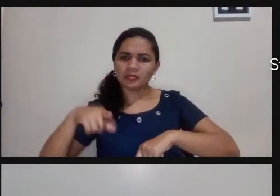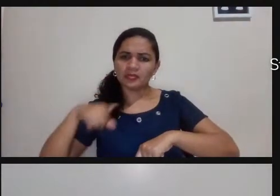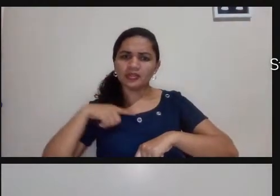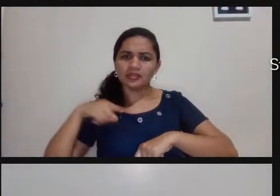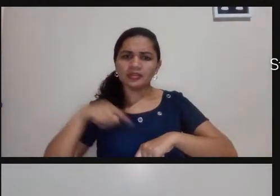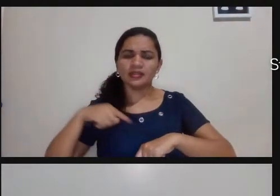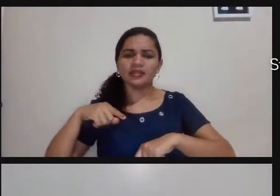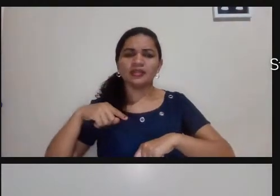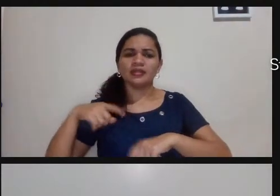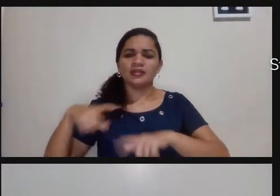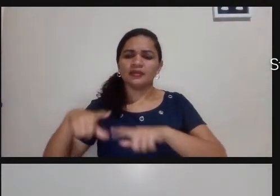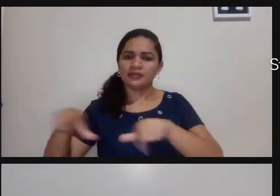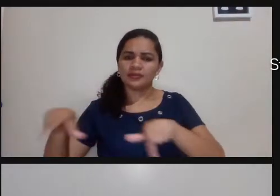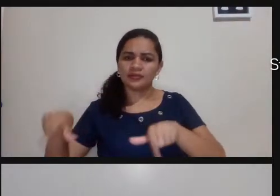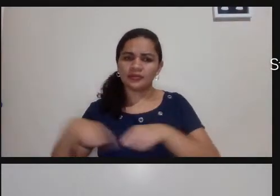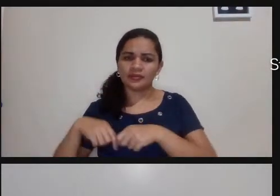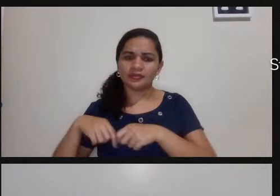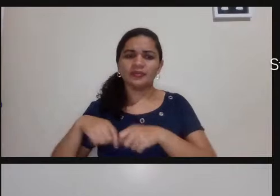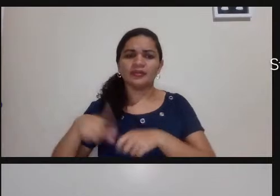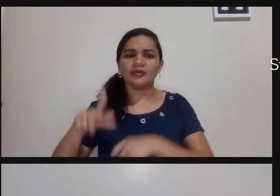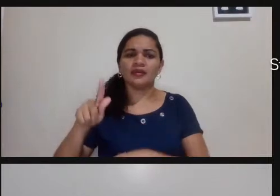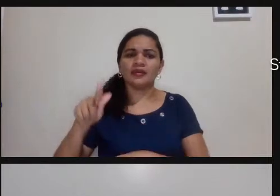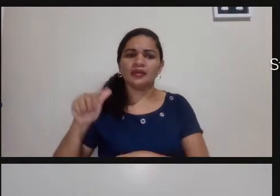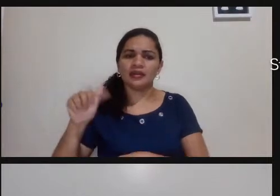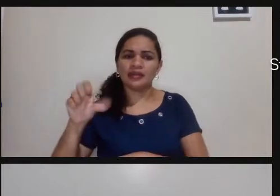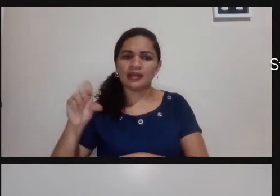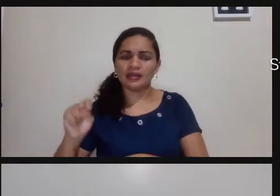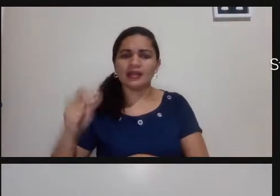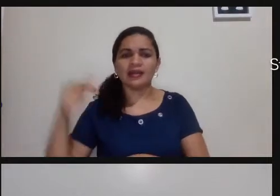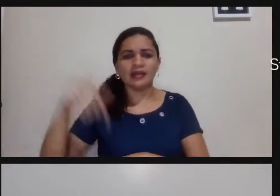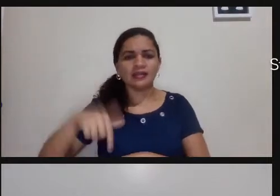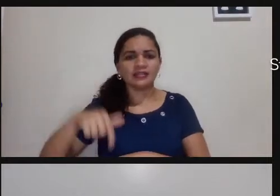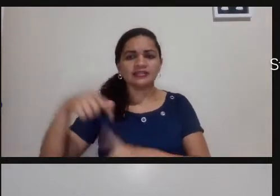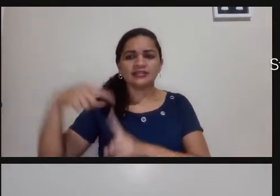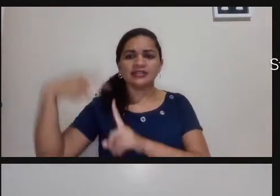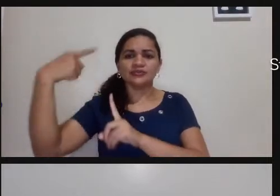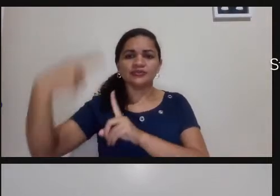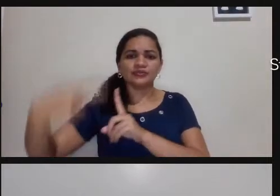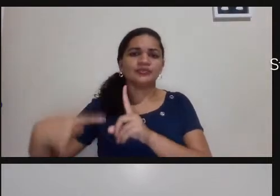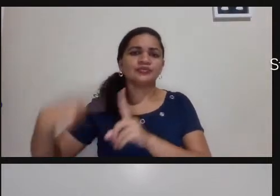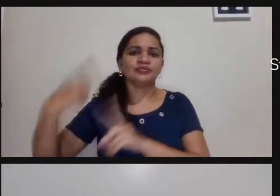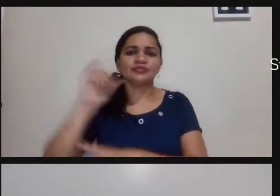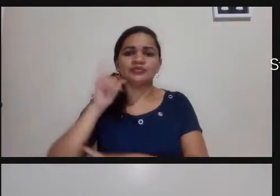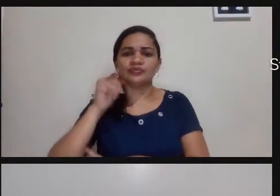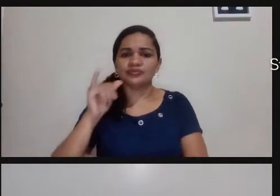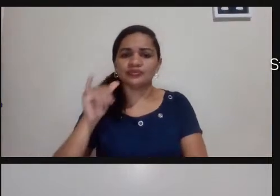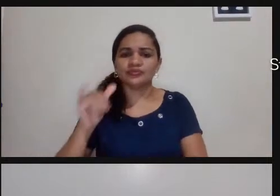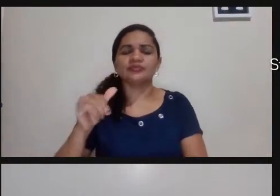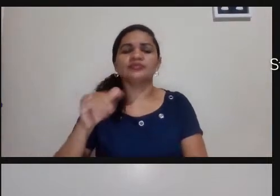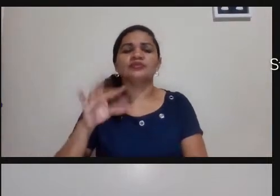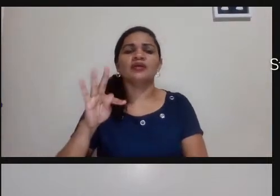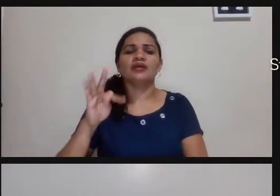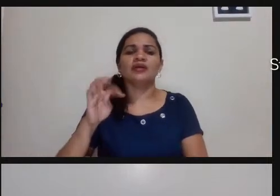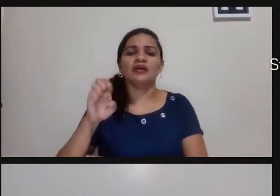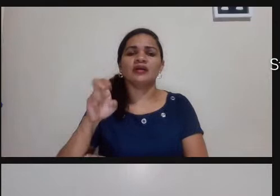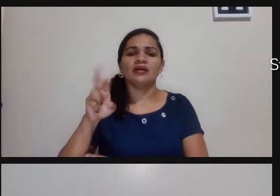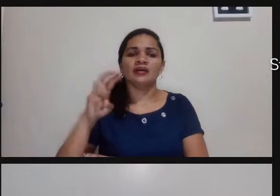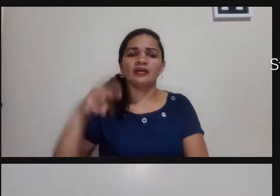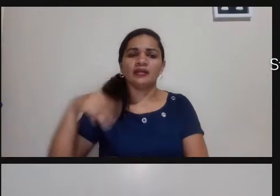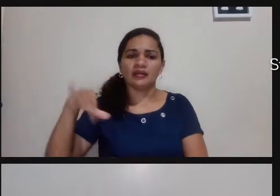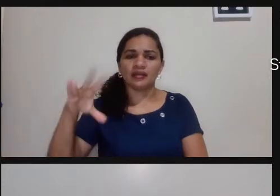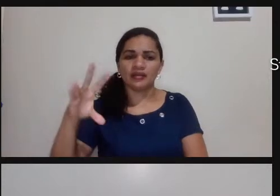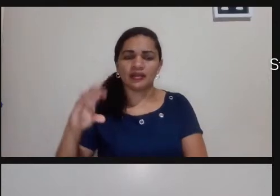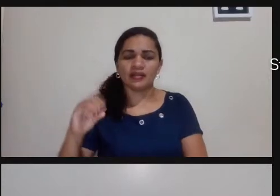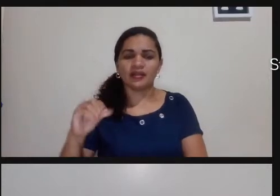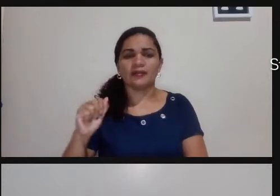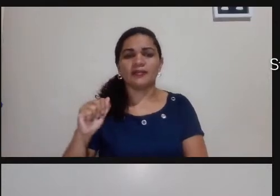térmica também movido a gás lá no interior a gente tem energia eólica que tem térmica movida a carvão aqui no porto de Itaqui né